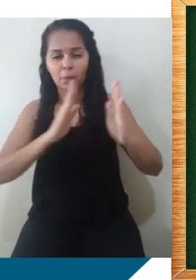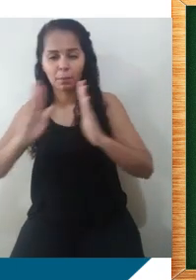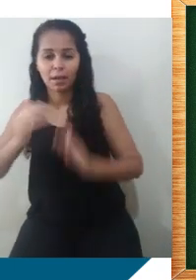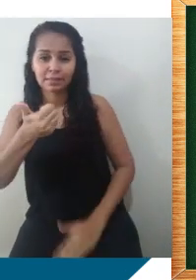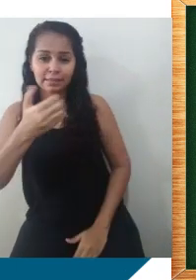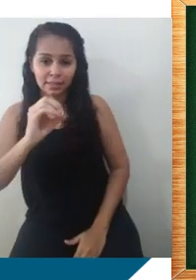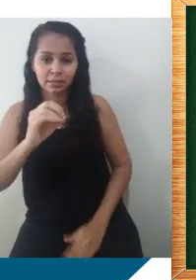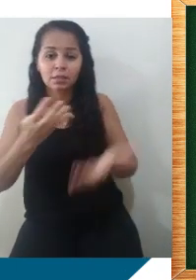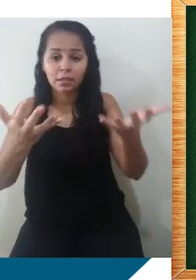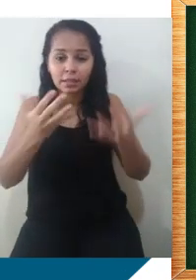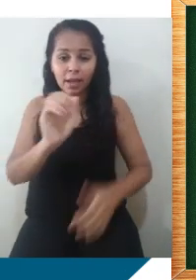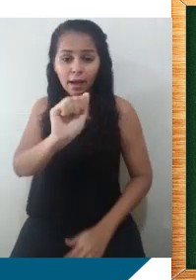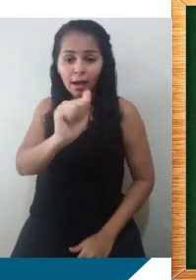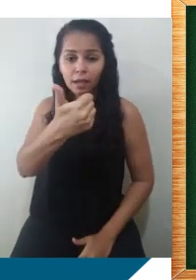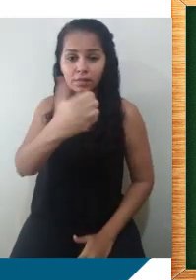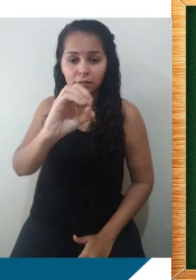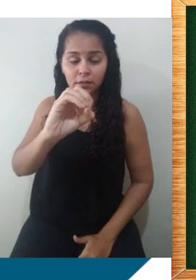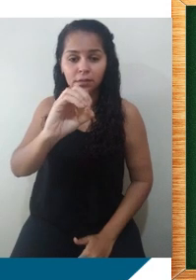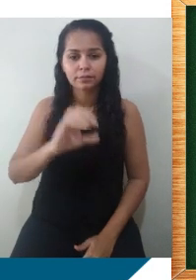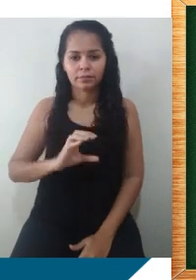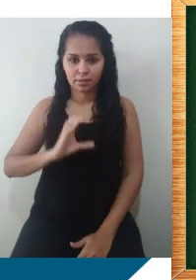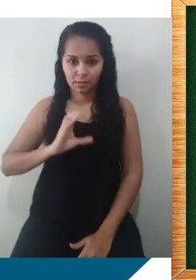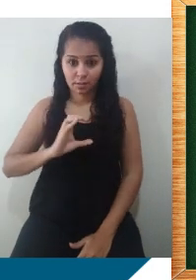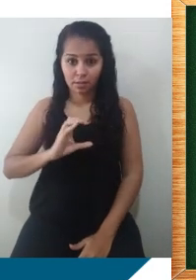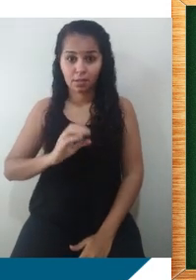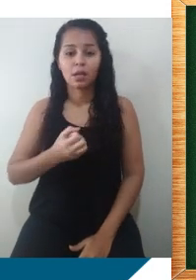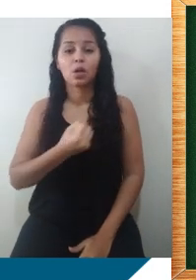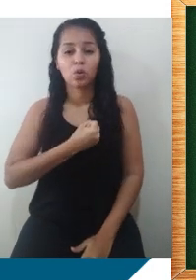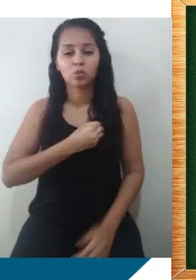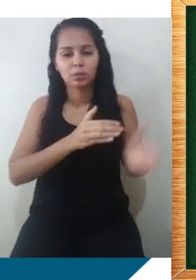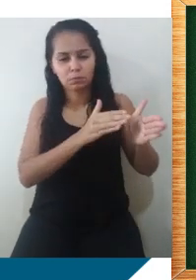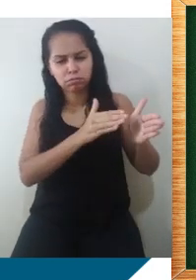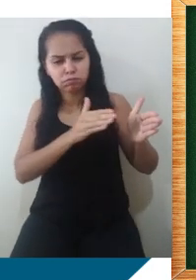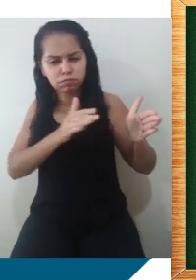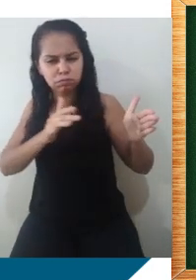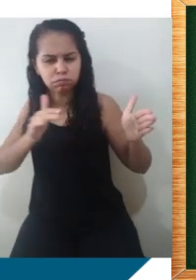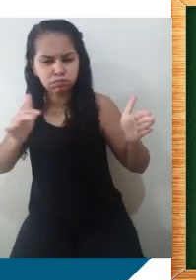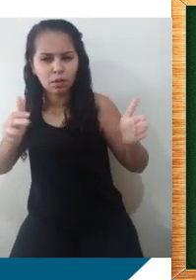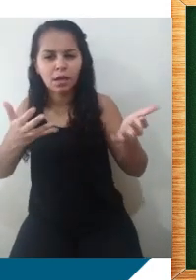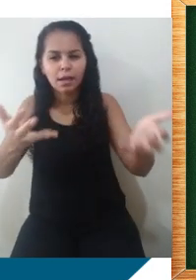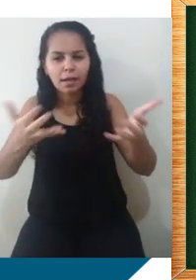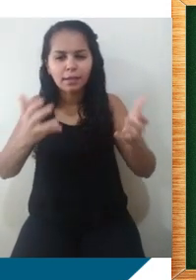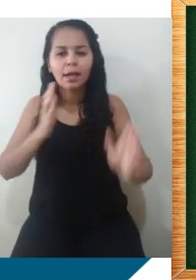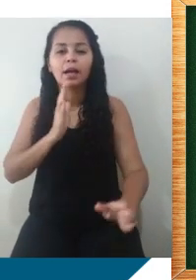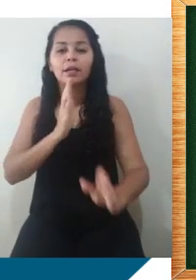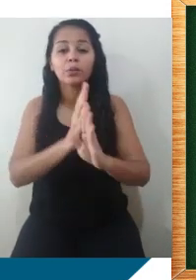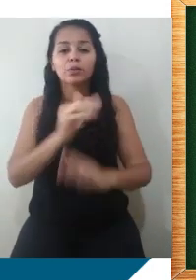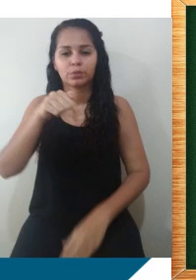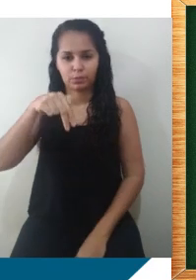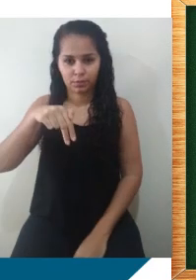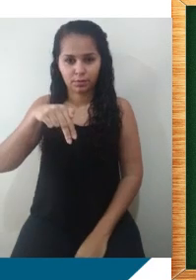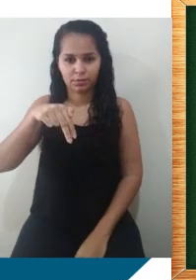sequência, ele quer que encontre o N. Bom, para calcular a razão, vamos lembrar que